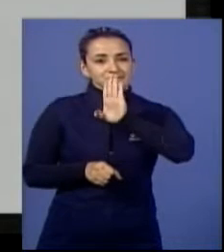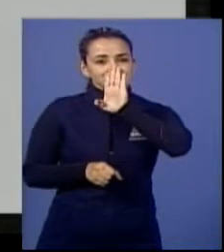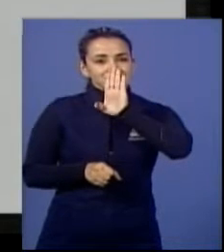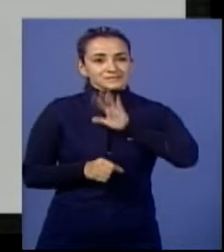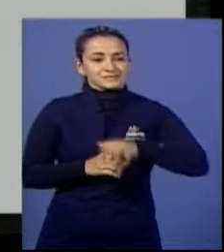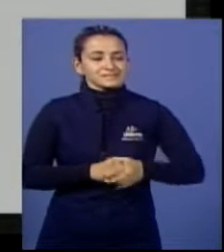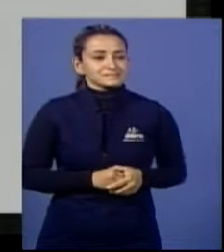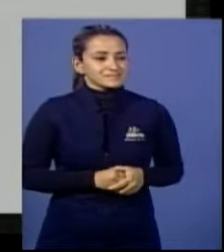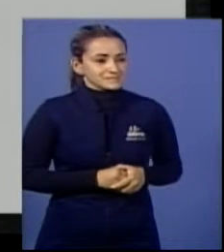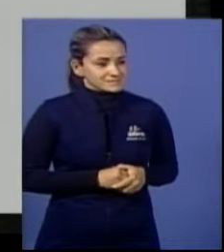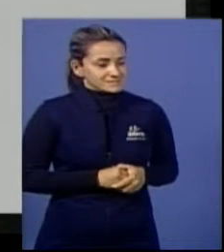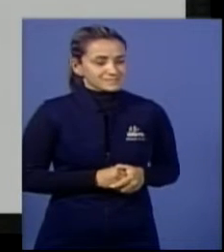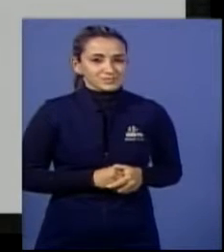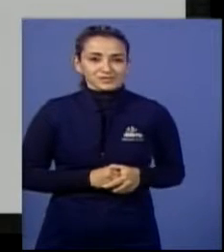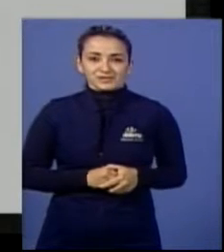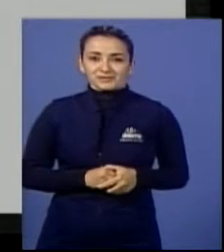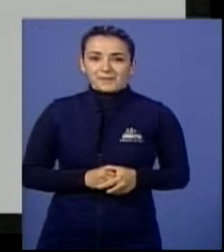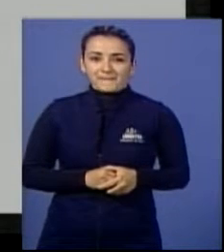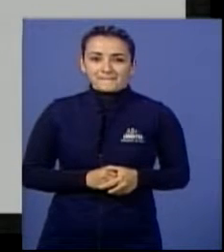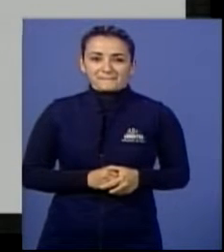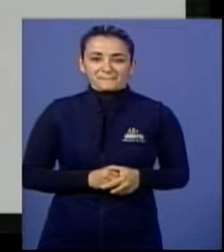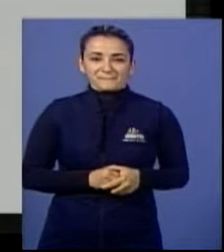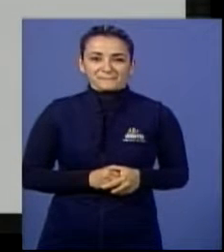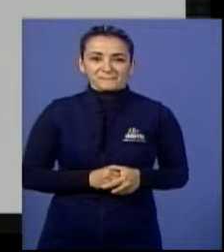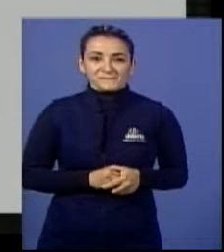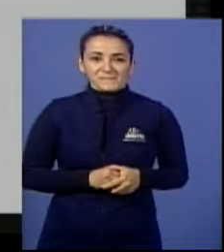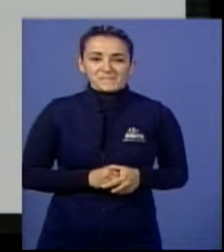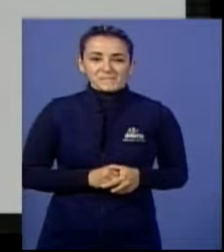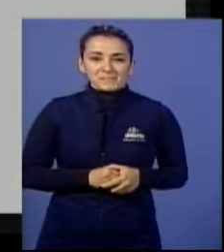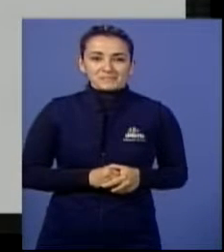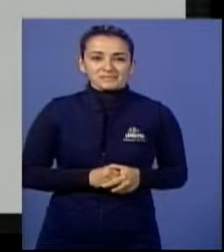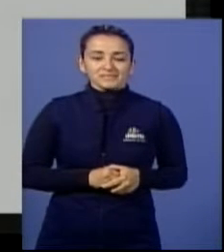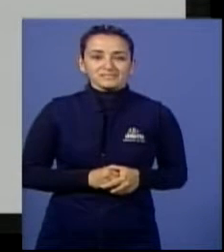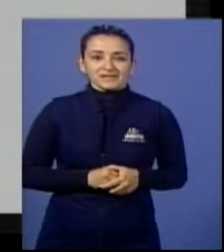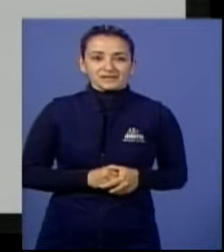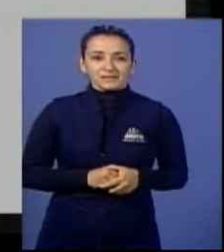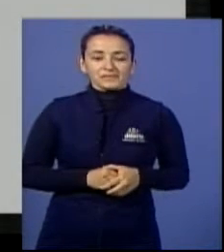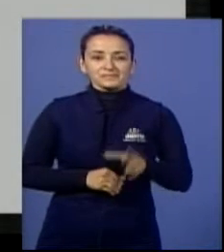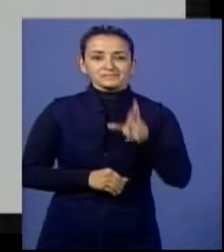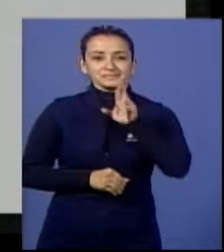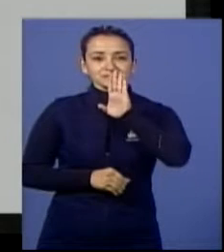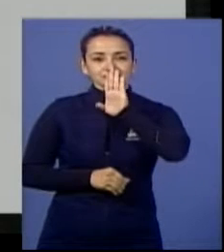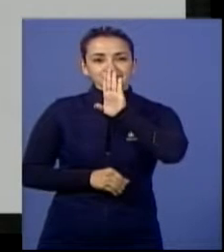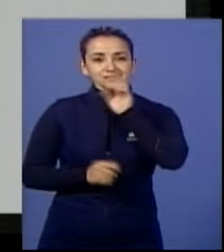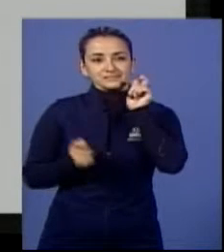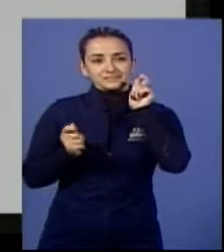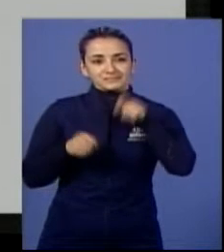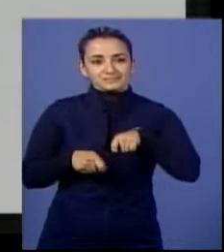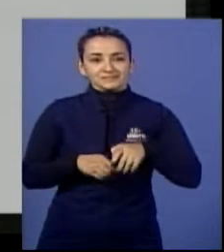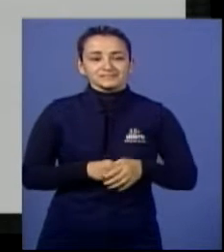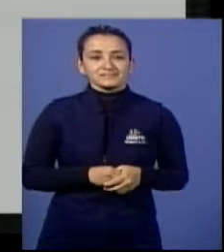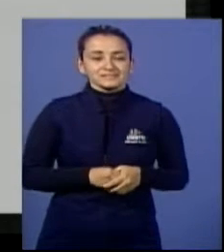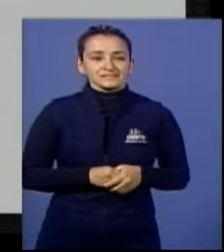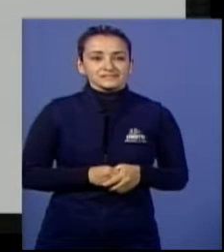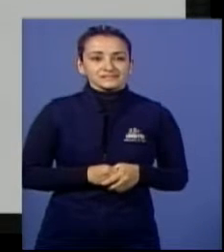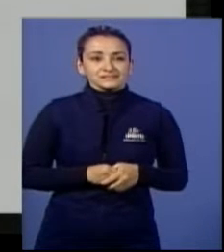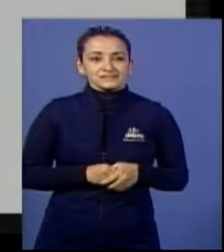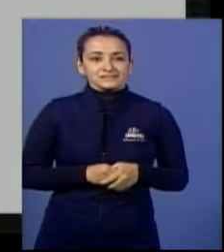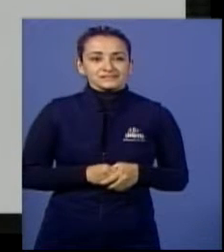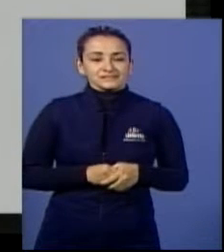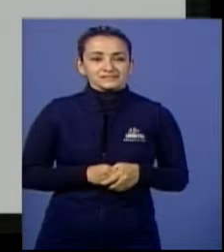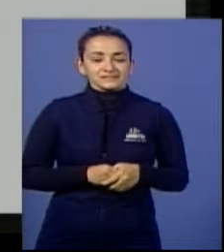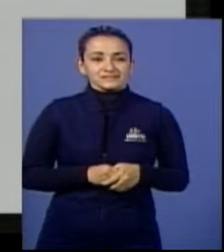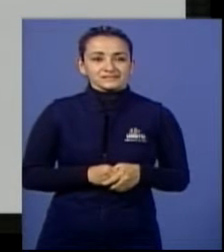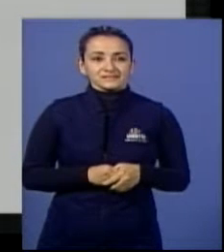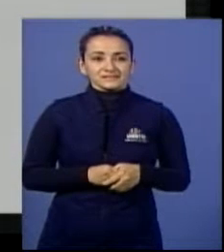exatamente. A letra B corresponde à estrutura que nós queríamos falar. Então, deixa eu só complementar aqui. Você escreveu no quadro branco? Tenta pretinho,